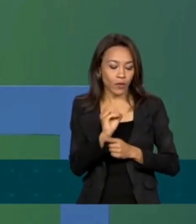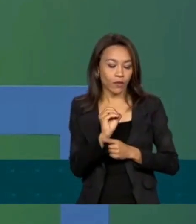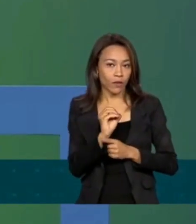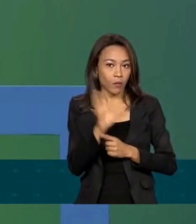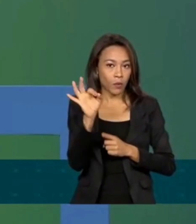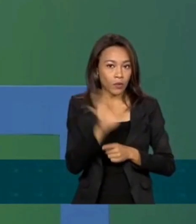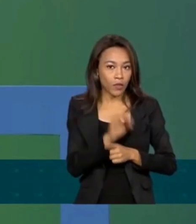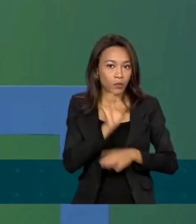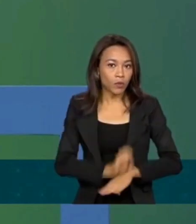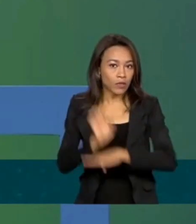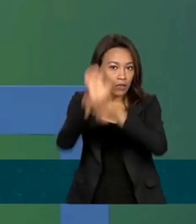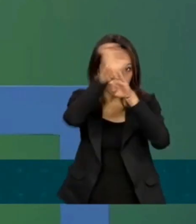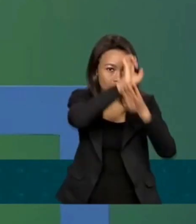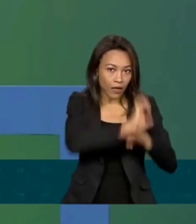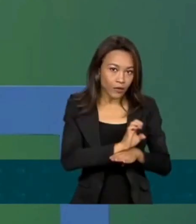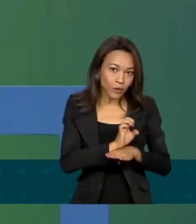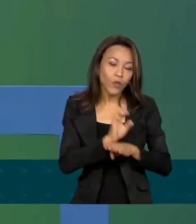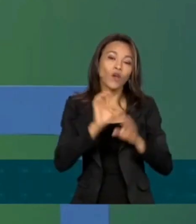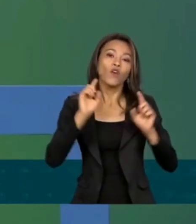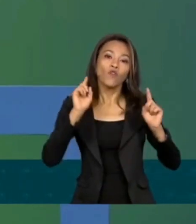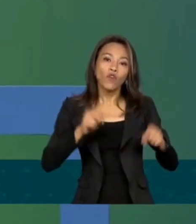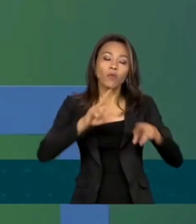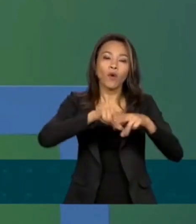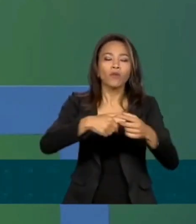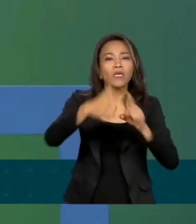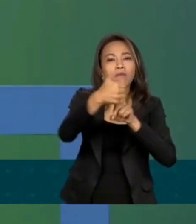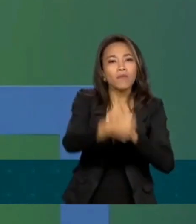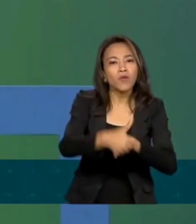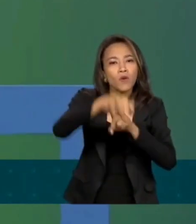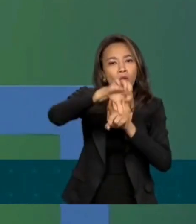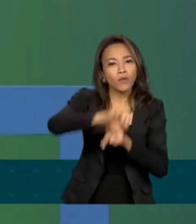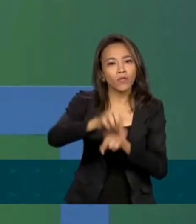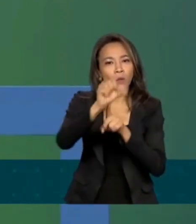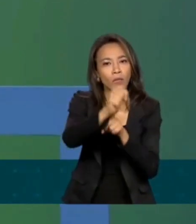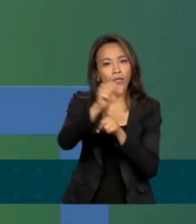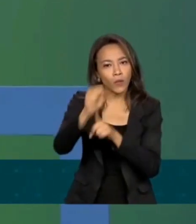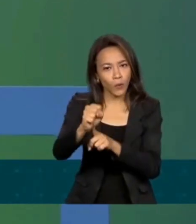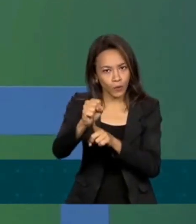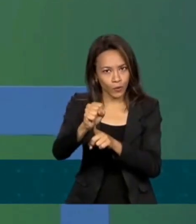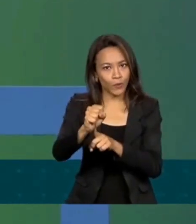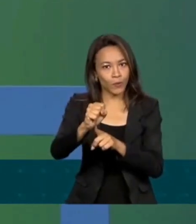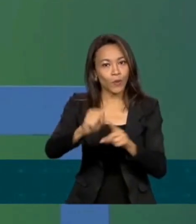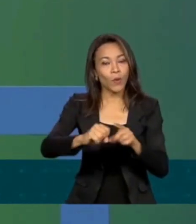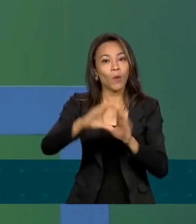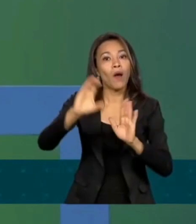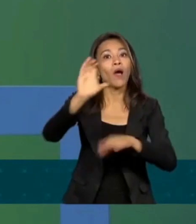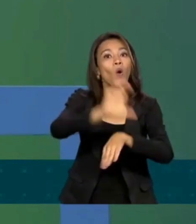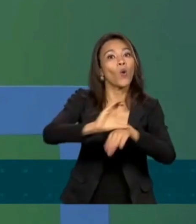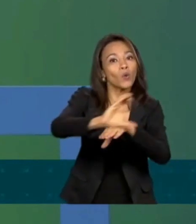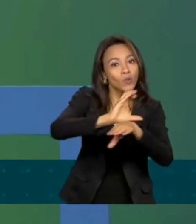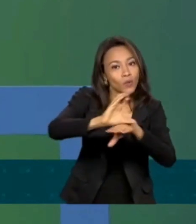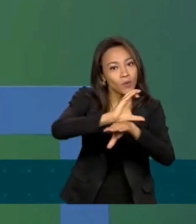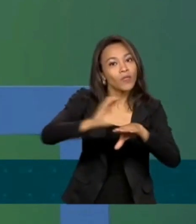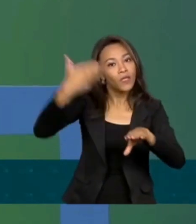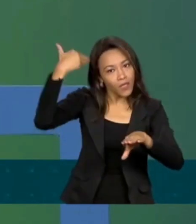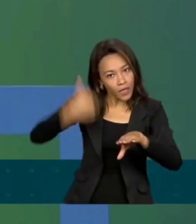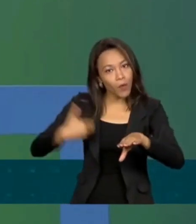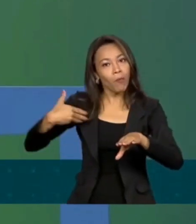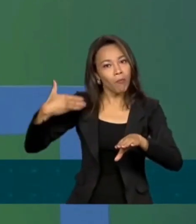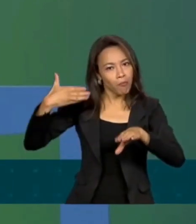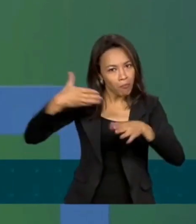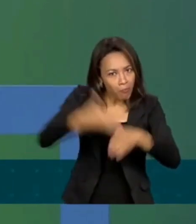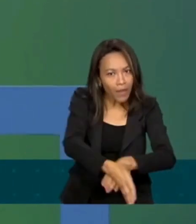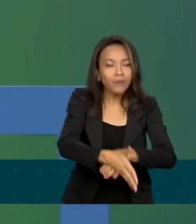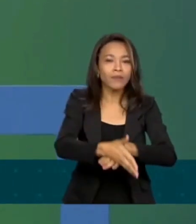estados. Foi a Constituinte de 1988, e eu fui constituinte, como